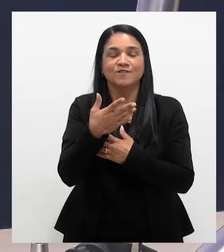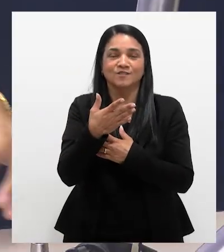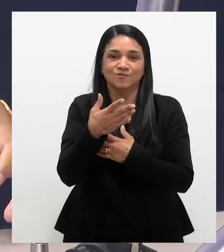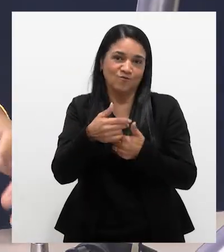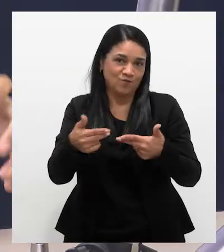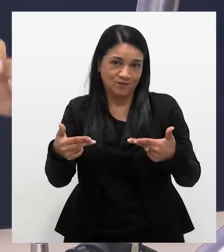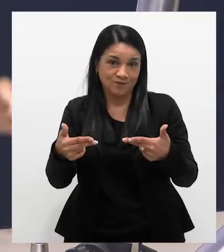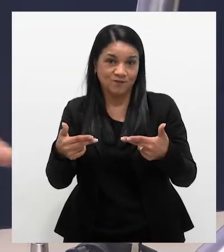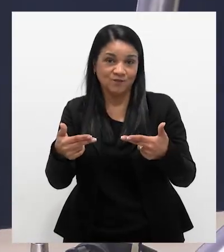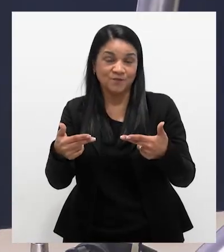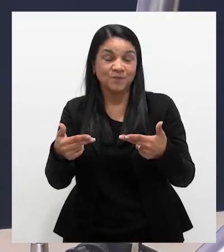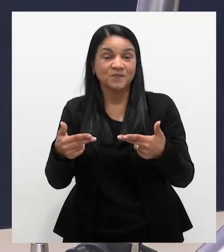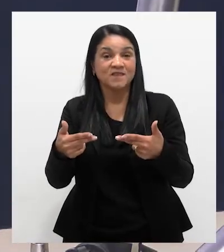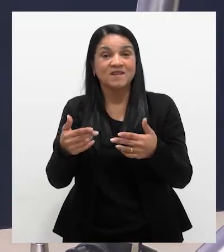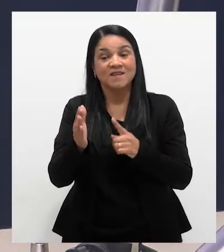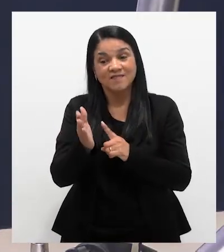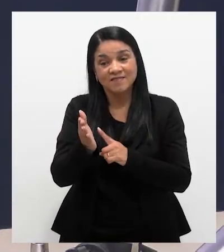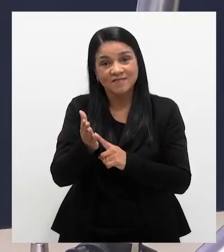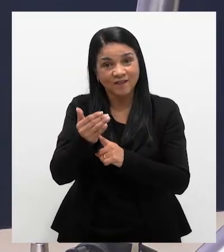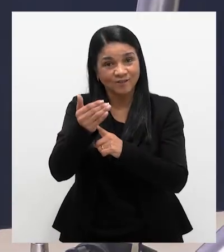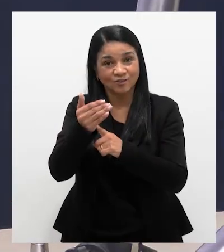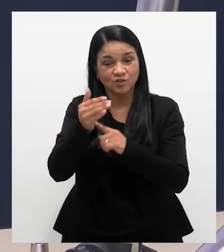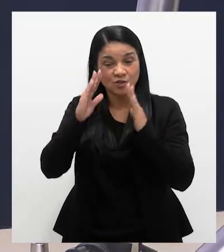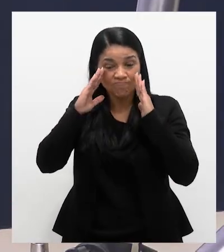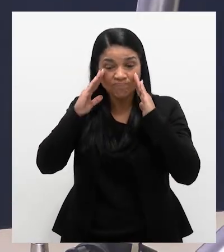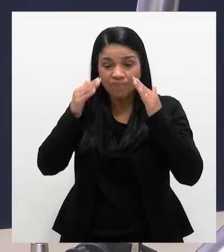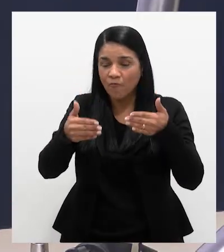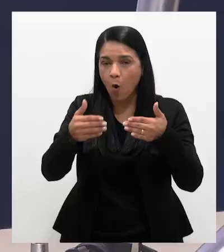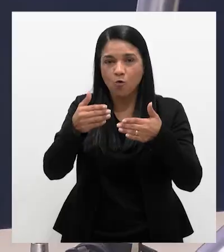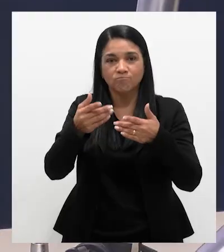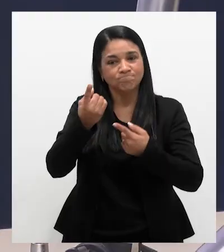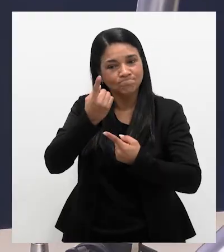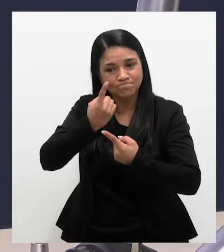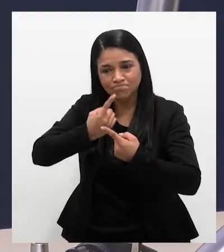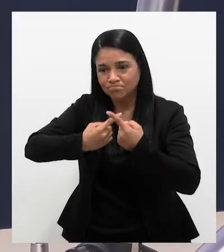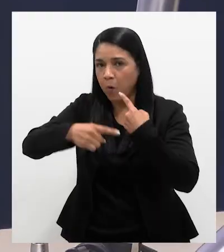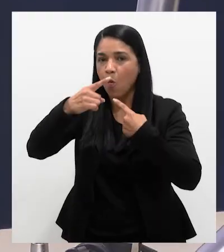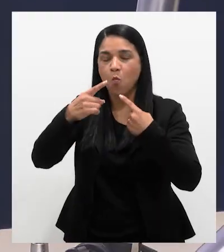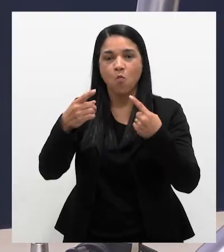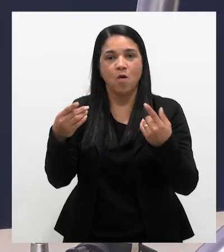de telecomunicações, mas em tecnologia, que é o foco agora, o grande boom